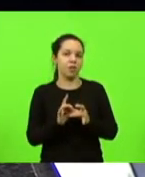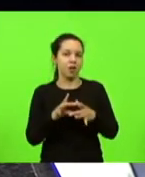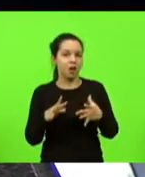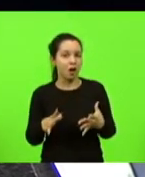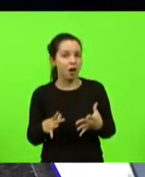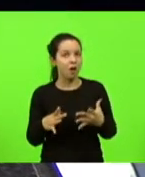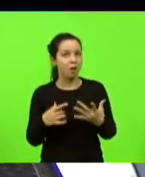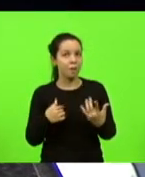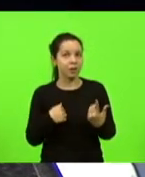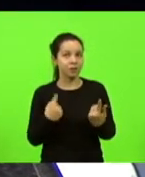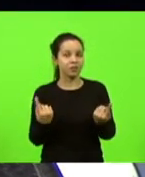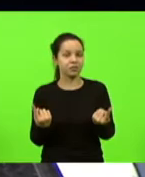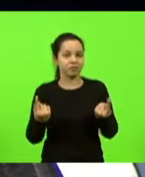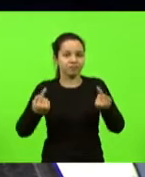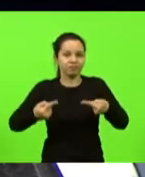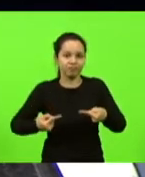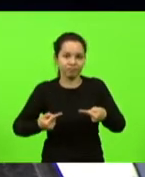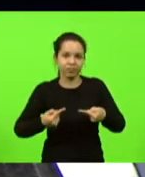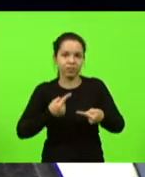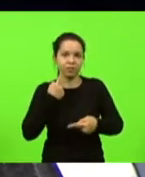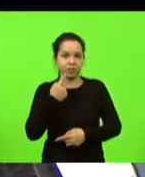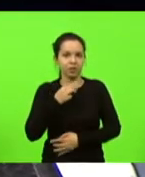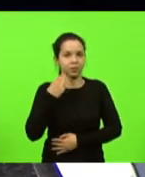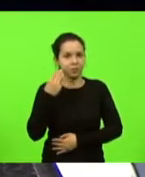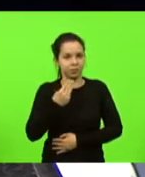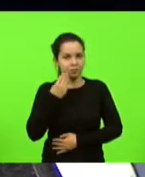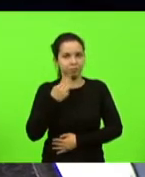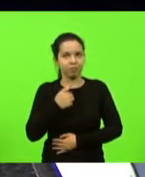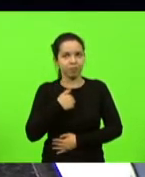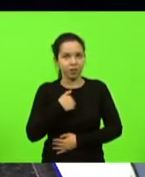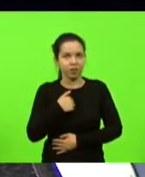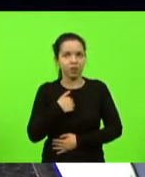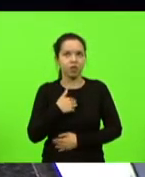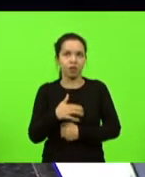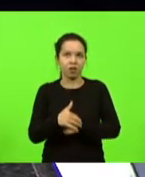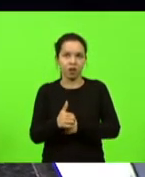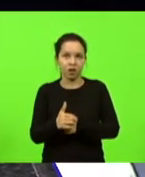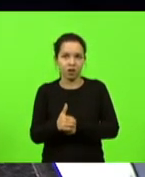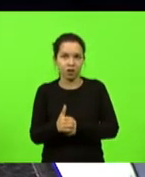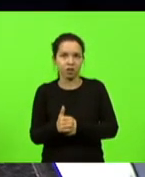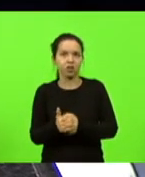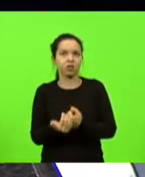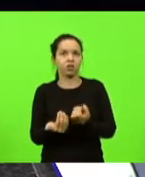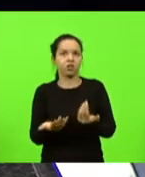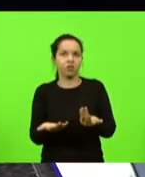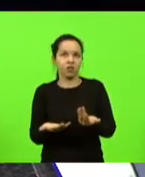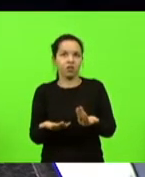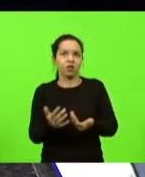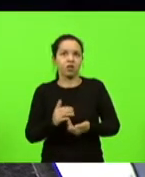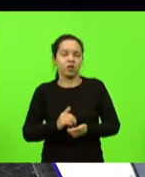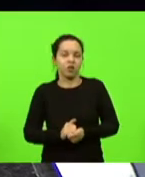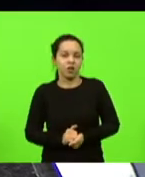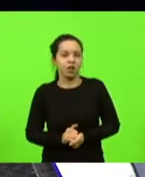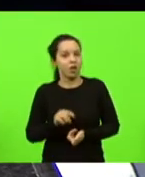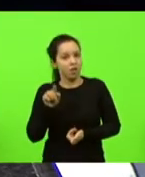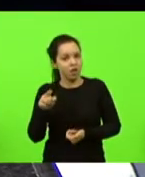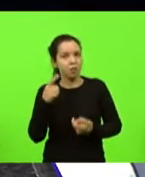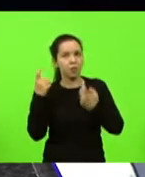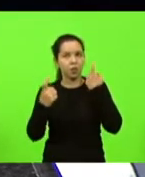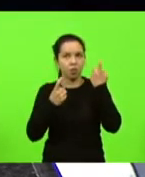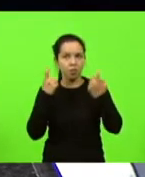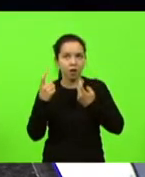do partido, o deputado Márcio Machado, a quem tenho um grande carinho, admiração, sujeito preocupado com a